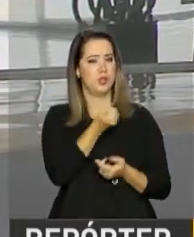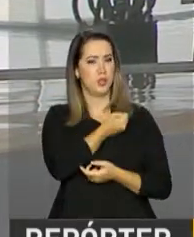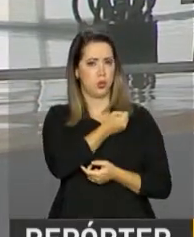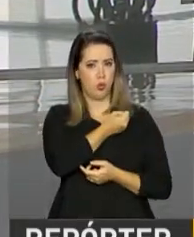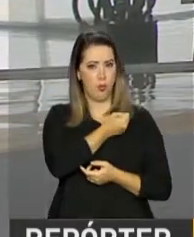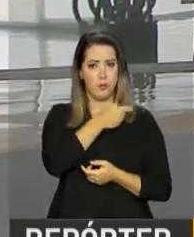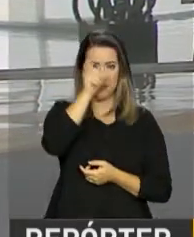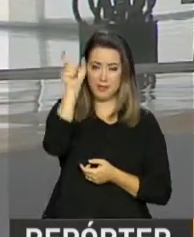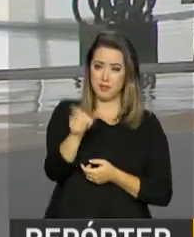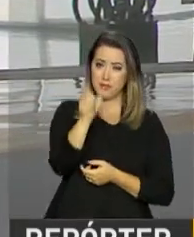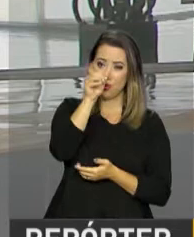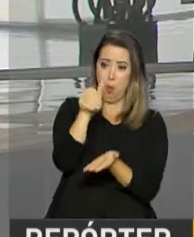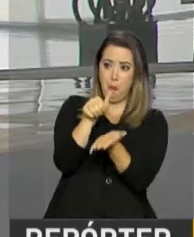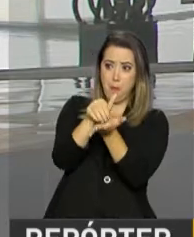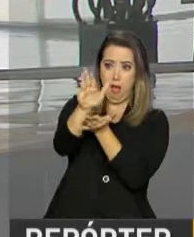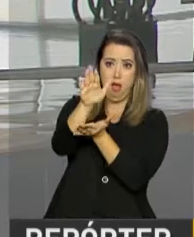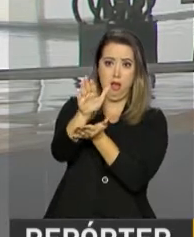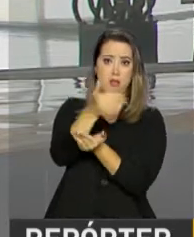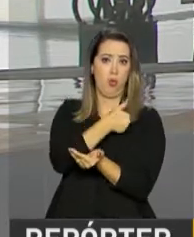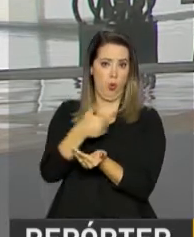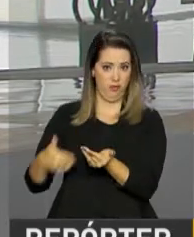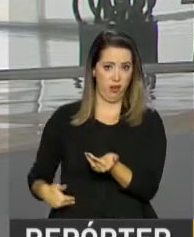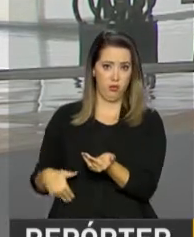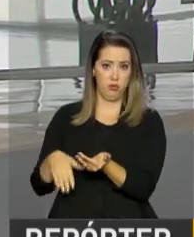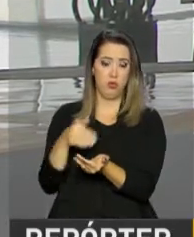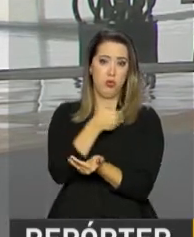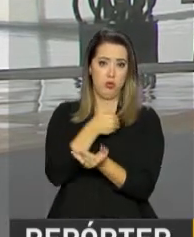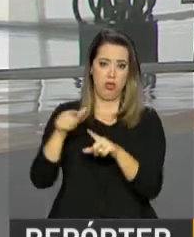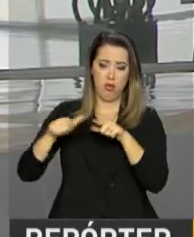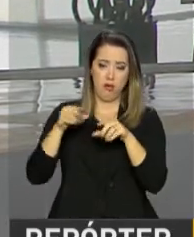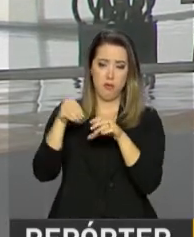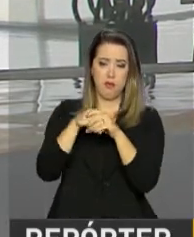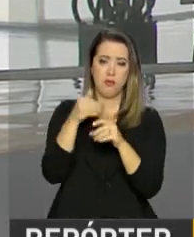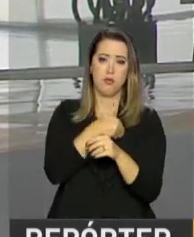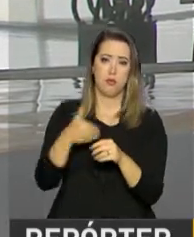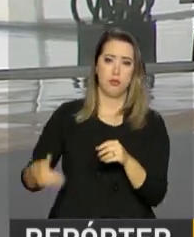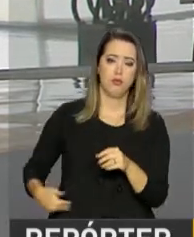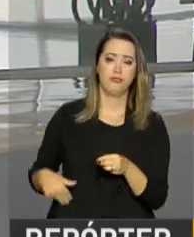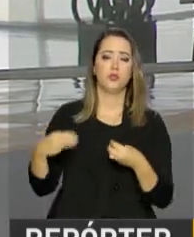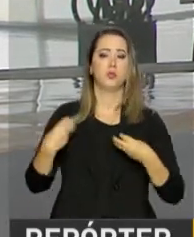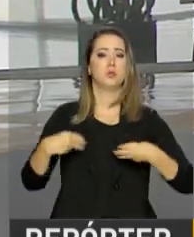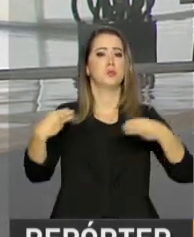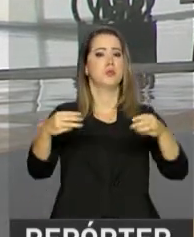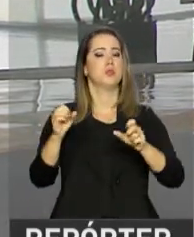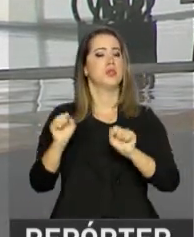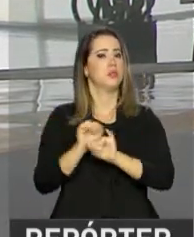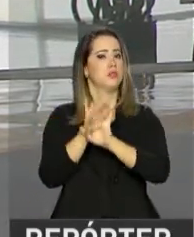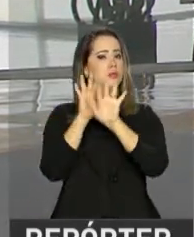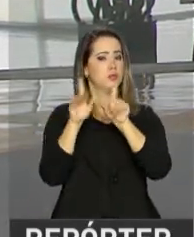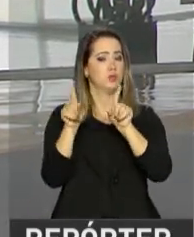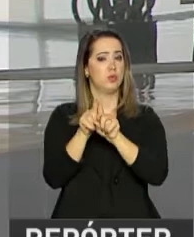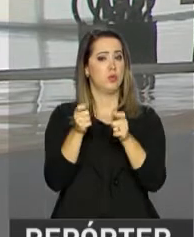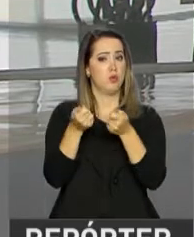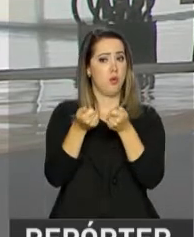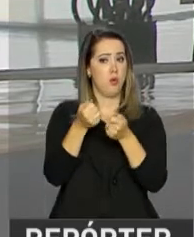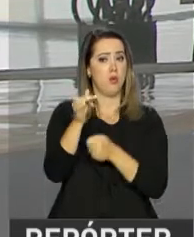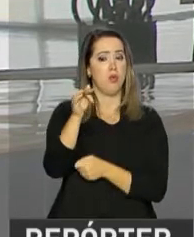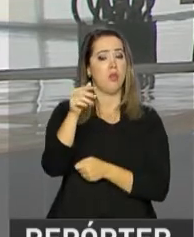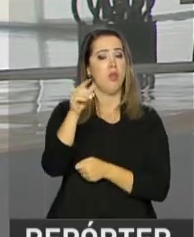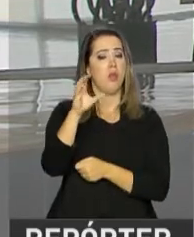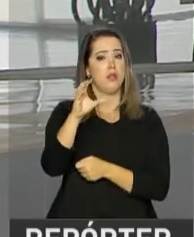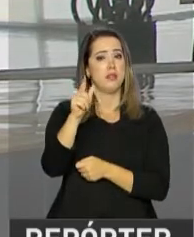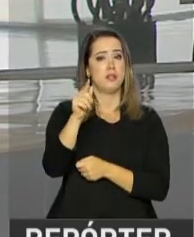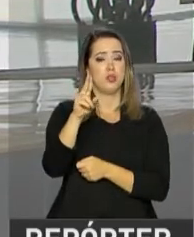divulgados nesta segunda-feira pelo Ministério da Transparência, Fiscalização e Controladoria Geral da União. Foram, ao